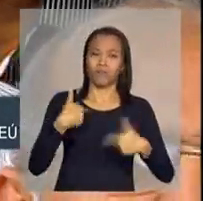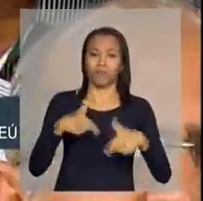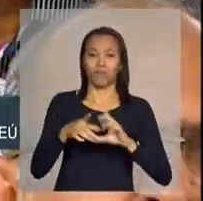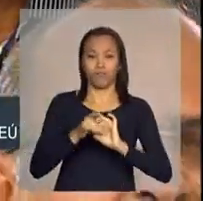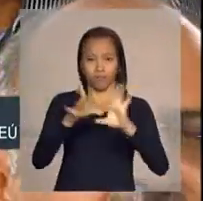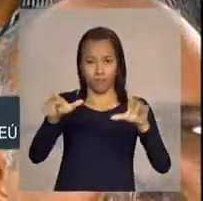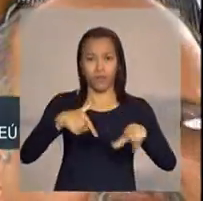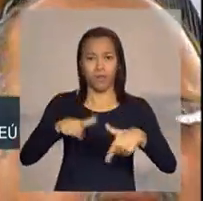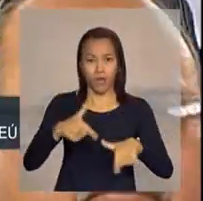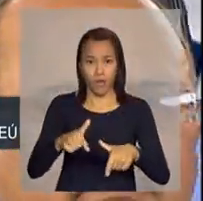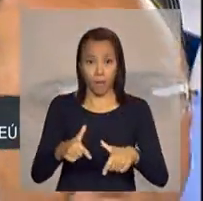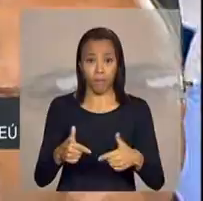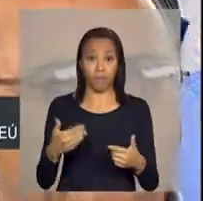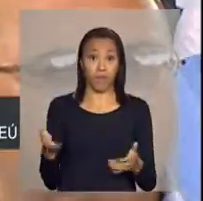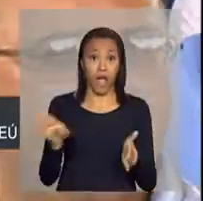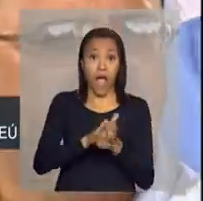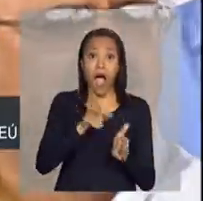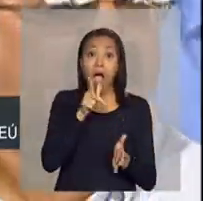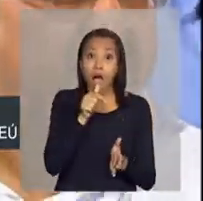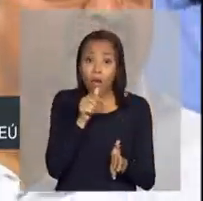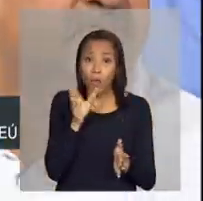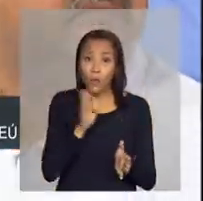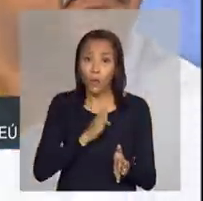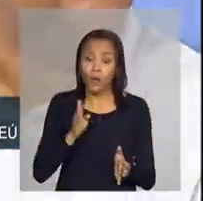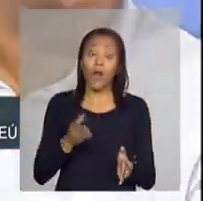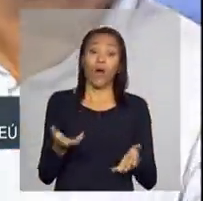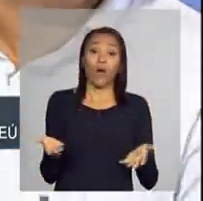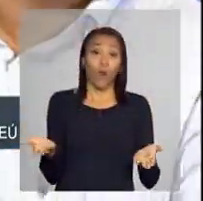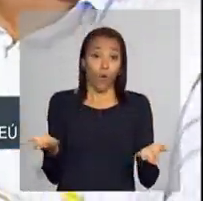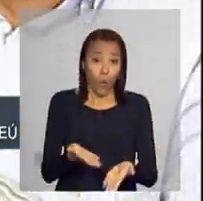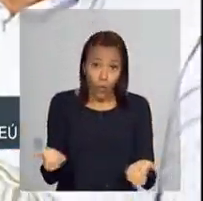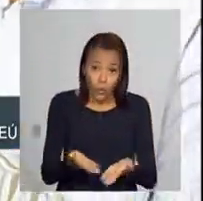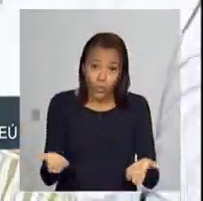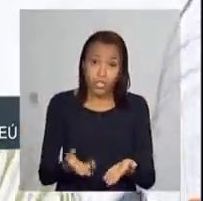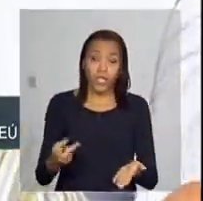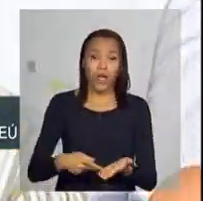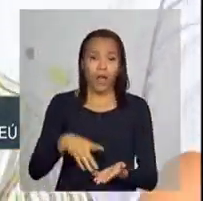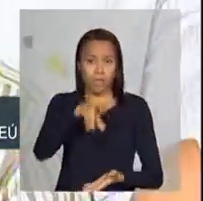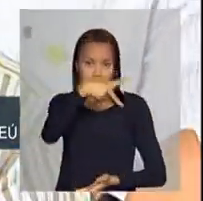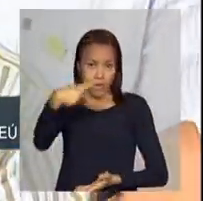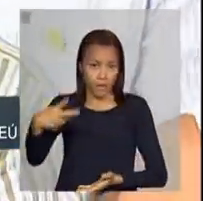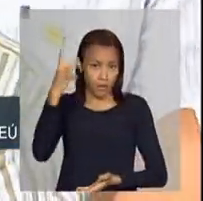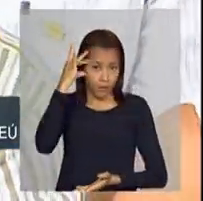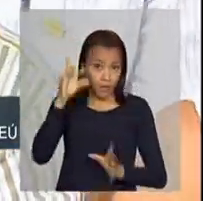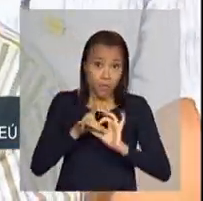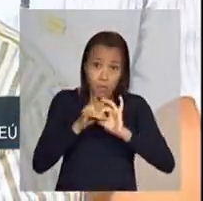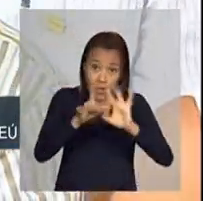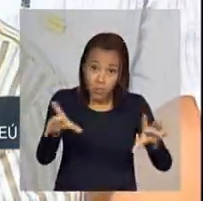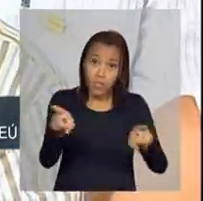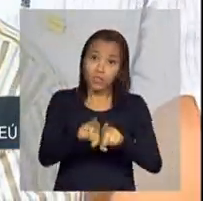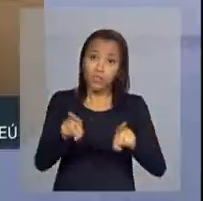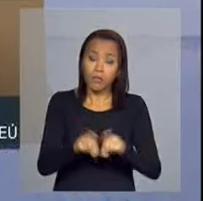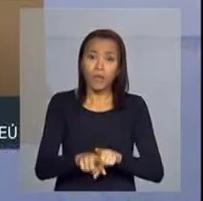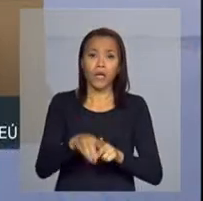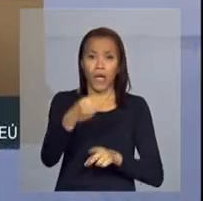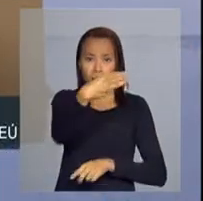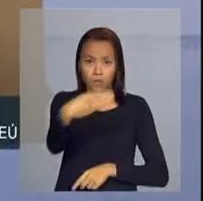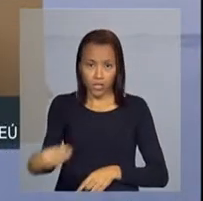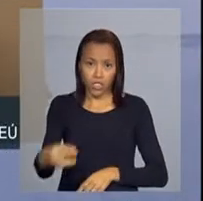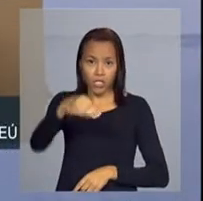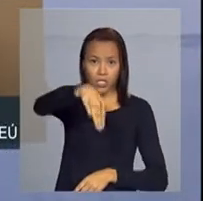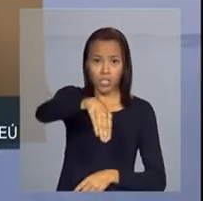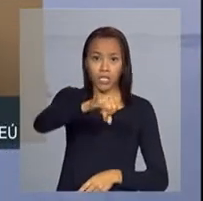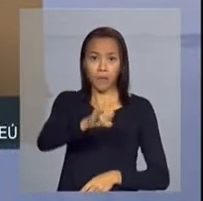Hoje aqui, a presidenta autorizou e a ministra Miriam destacou. Amanhã